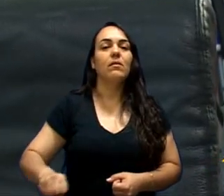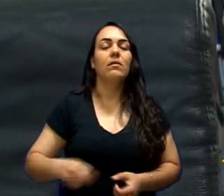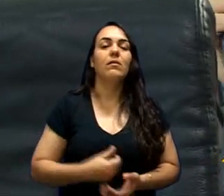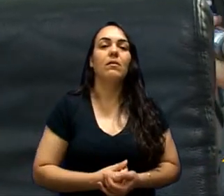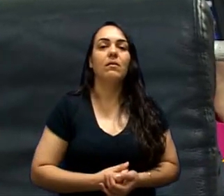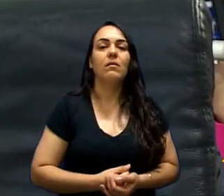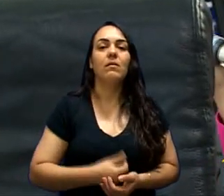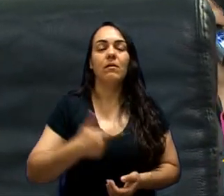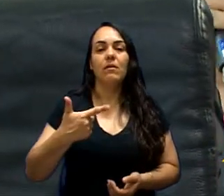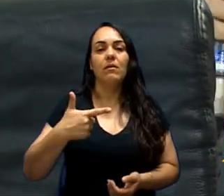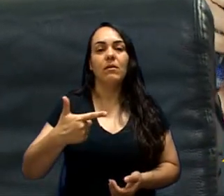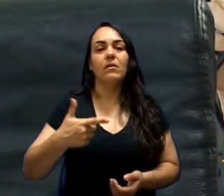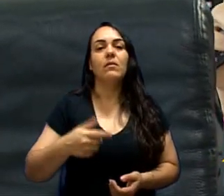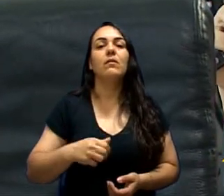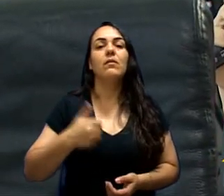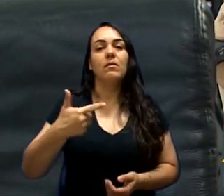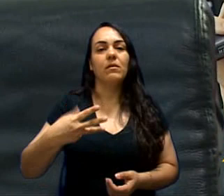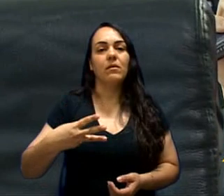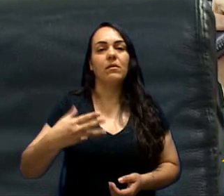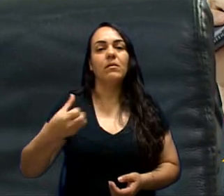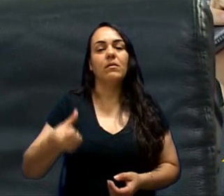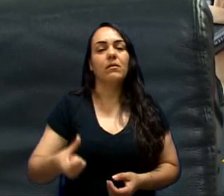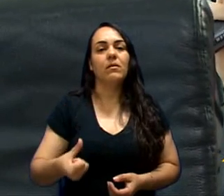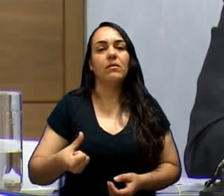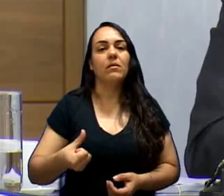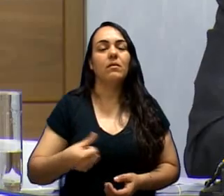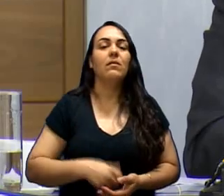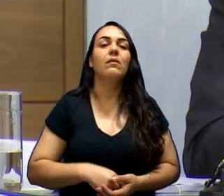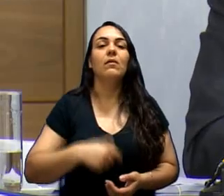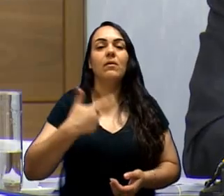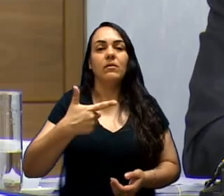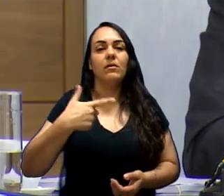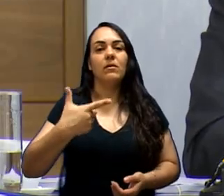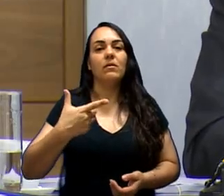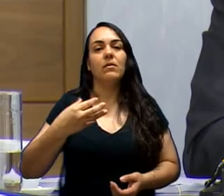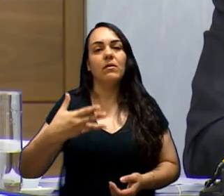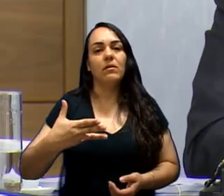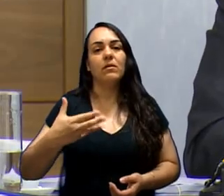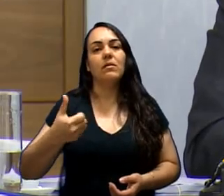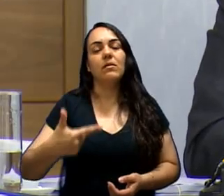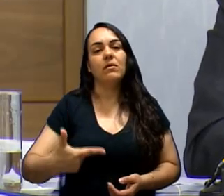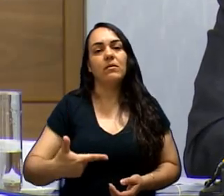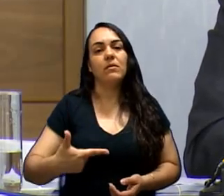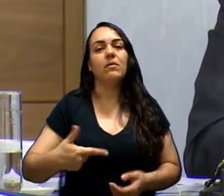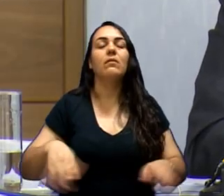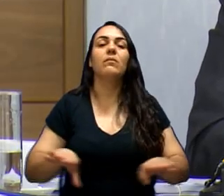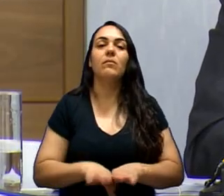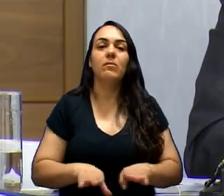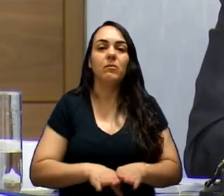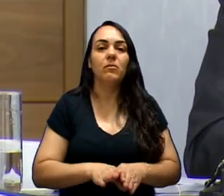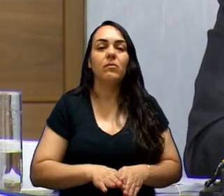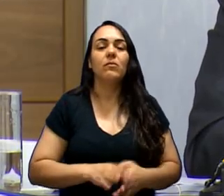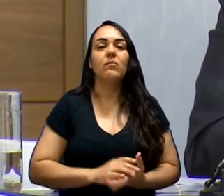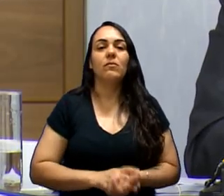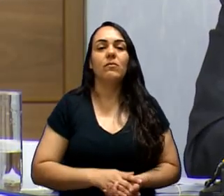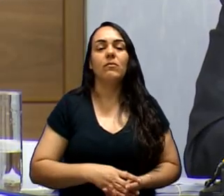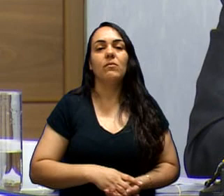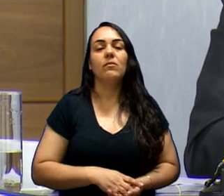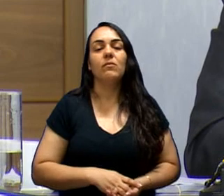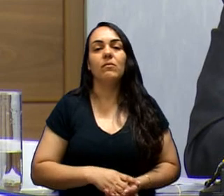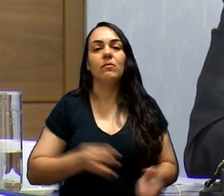36. 22/36. 2232, senhor presidente. Sobre 2232. Emendas impositivas também.